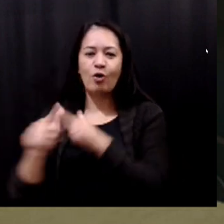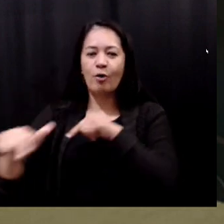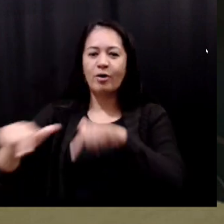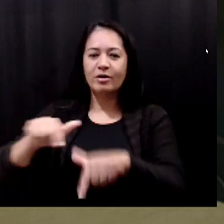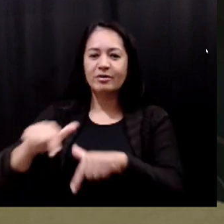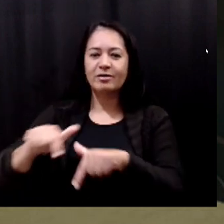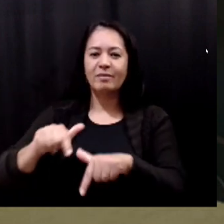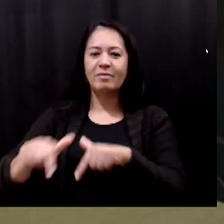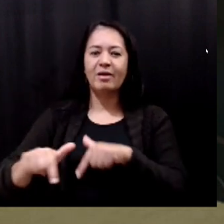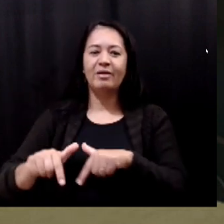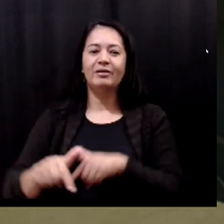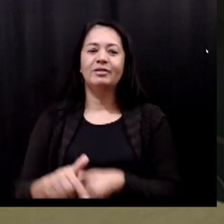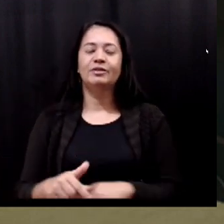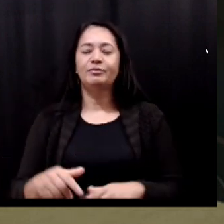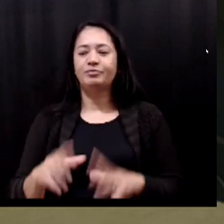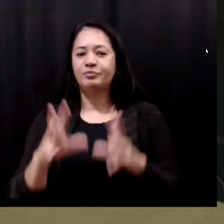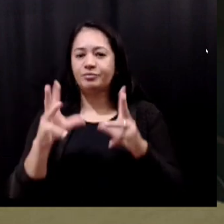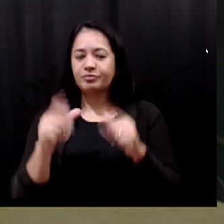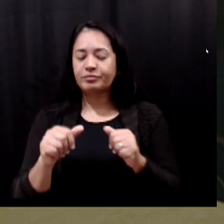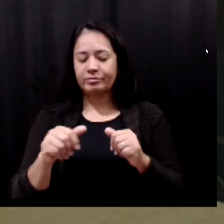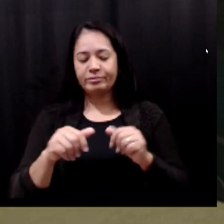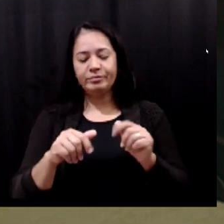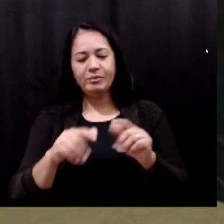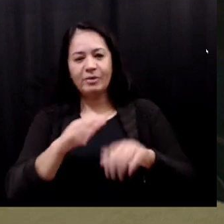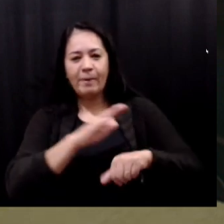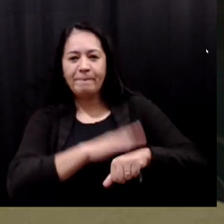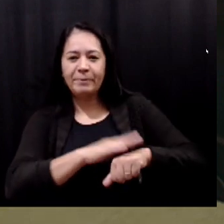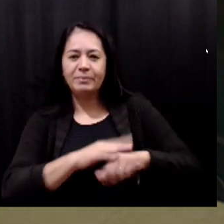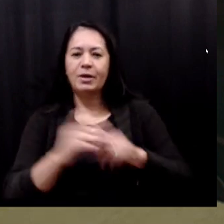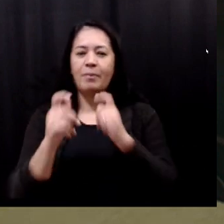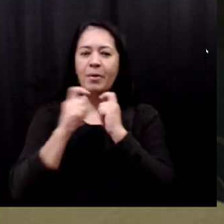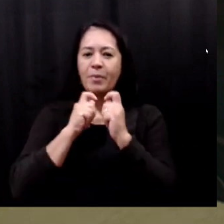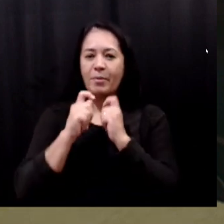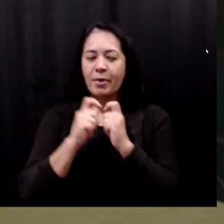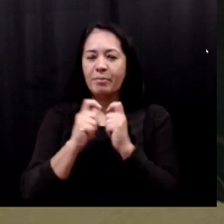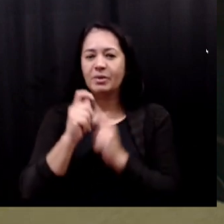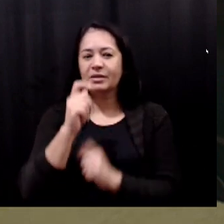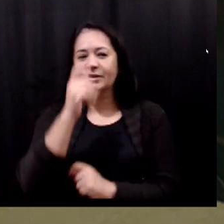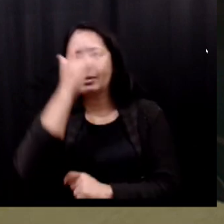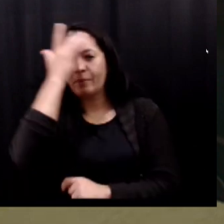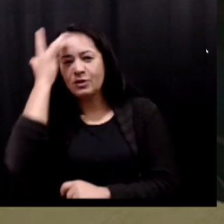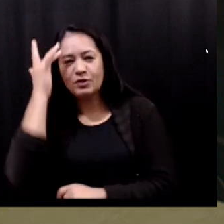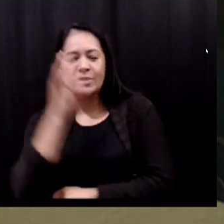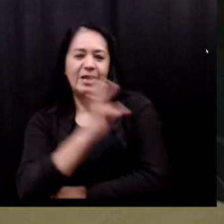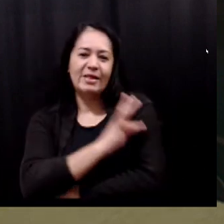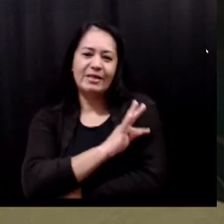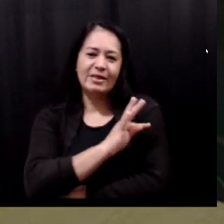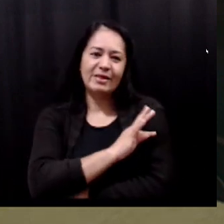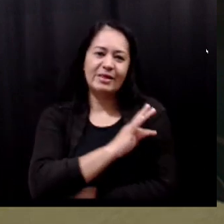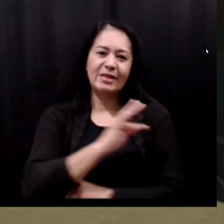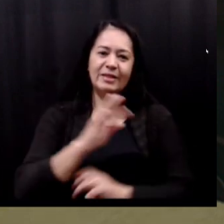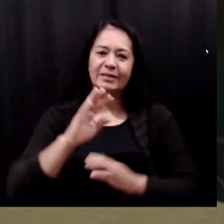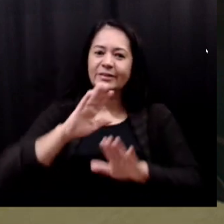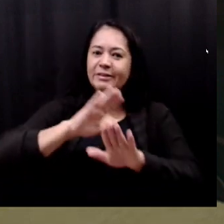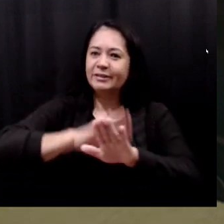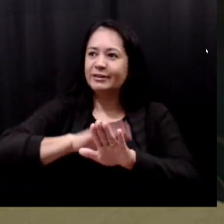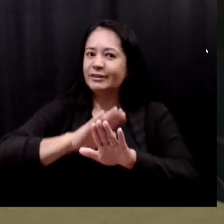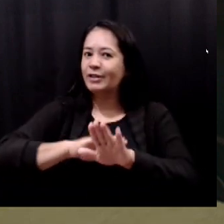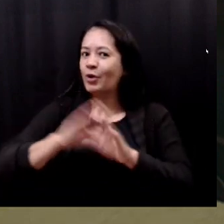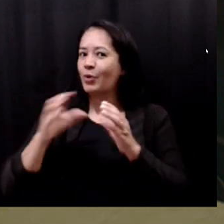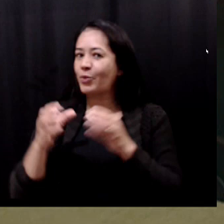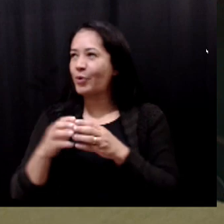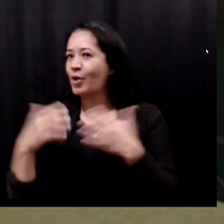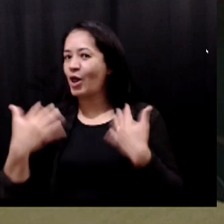da produção, os jornalistas, o pessoal da técnica. Tem uma turma nota 10 que